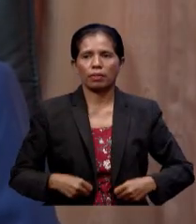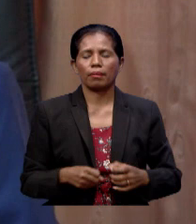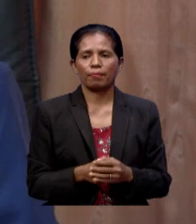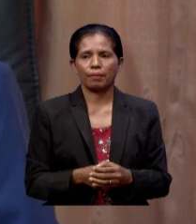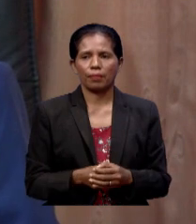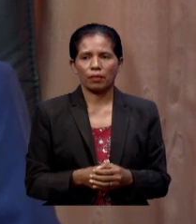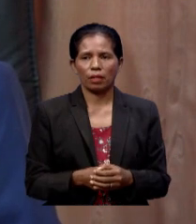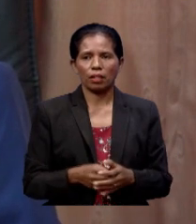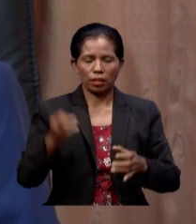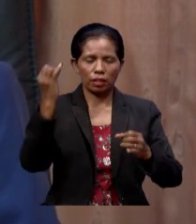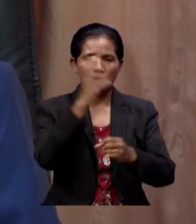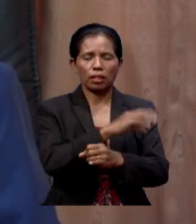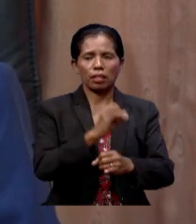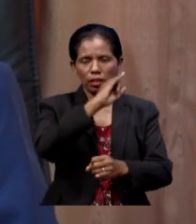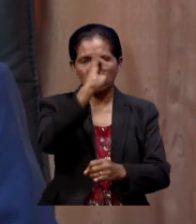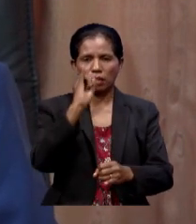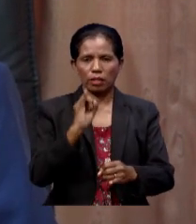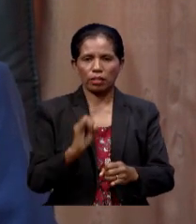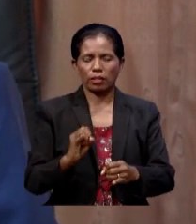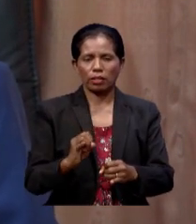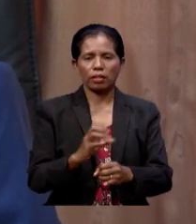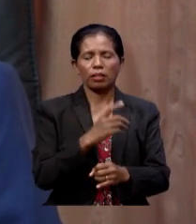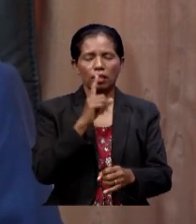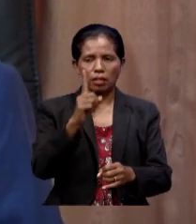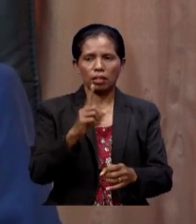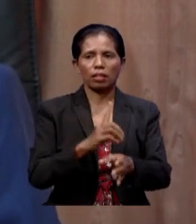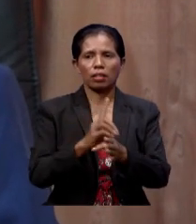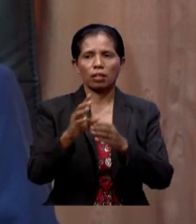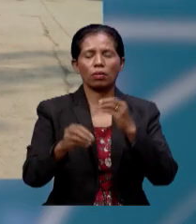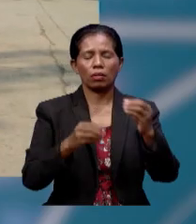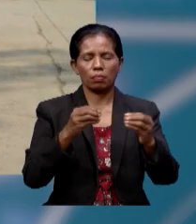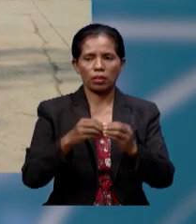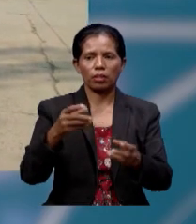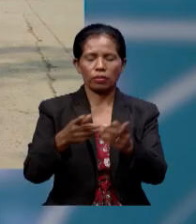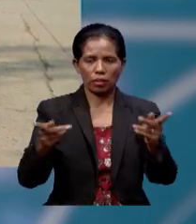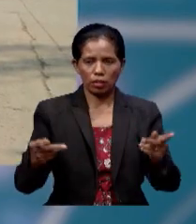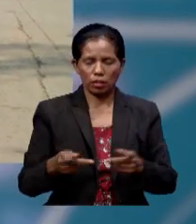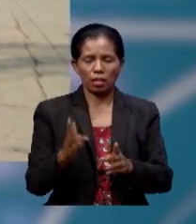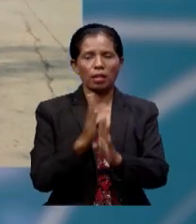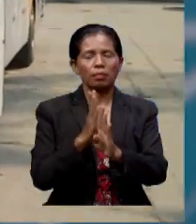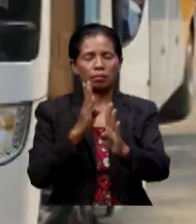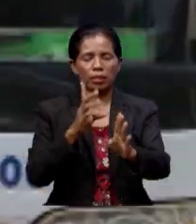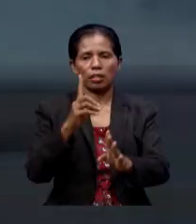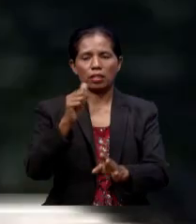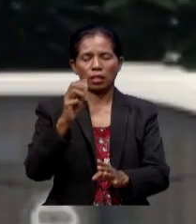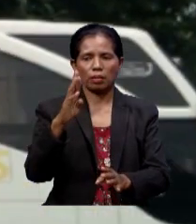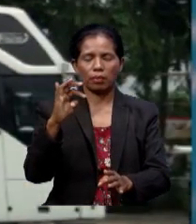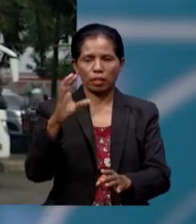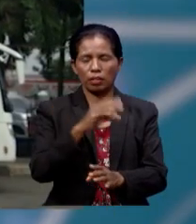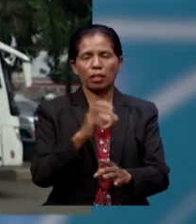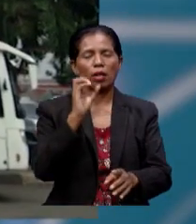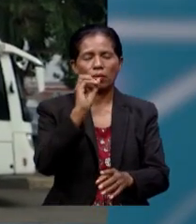iha entrevista ida o diretor geral transporte no comunicação kono ba estacionamento ba Bis Damri iha hela opção